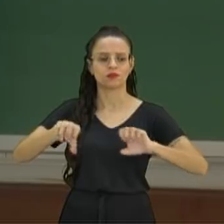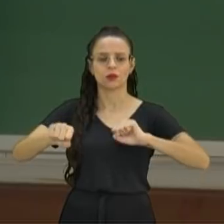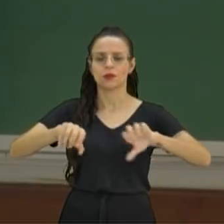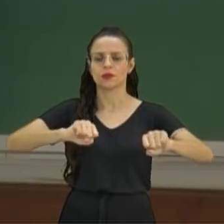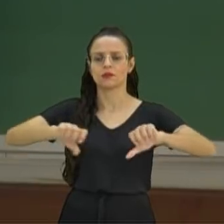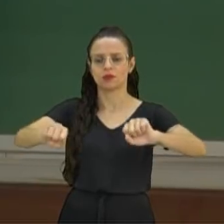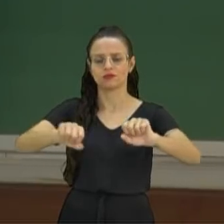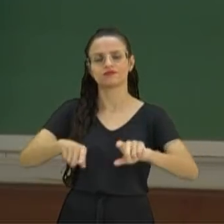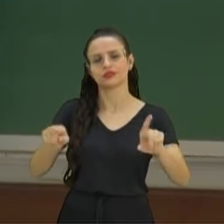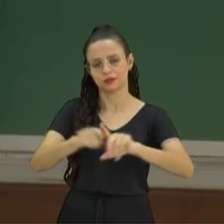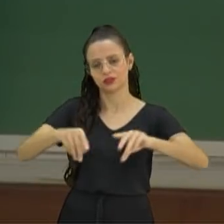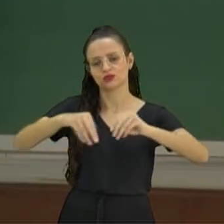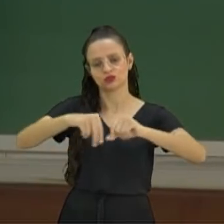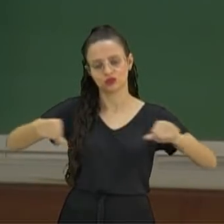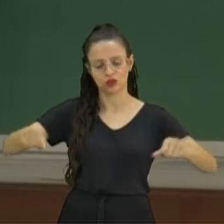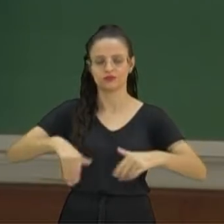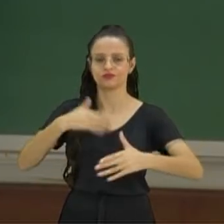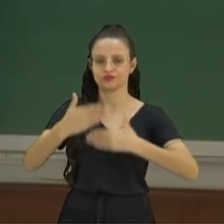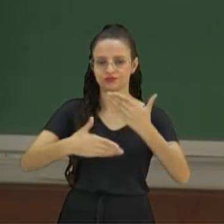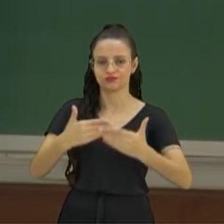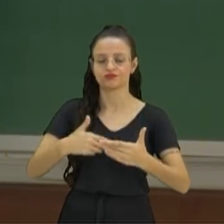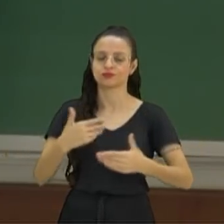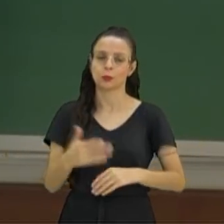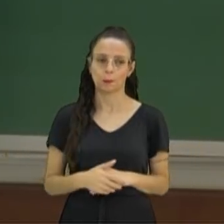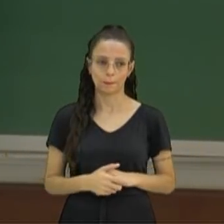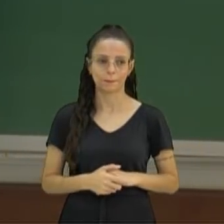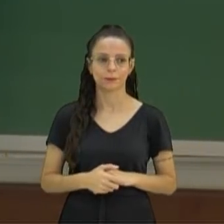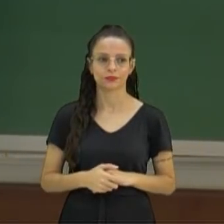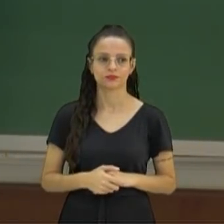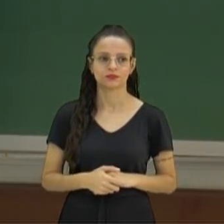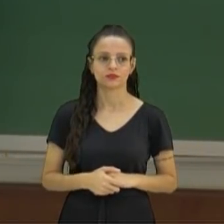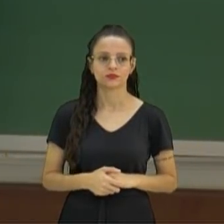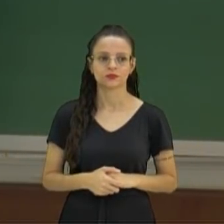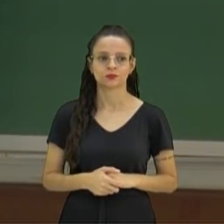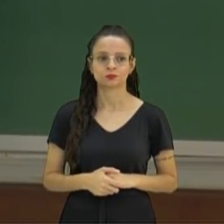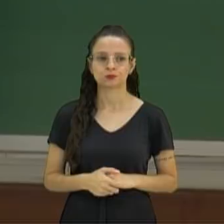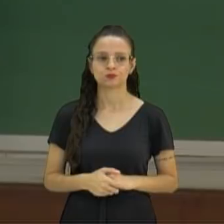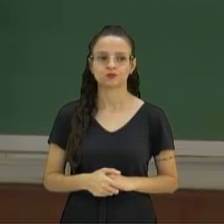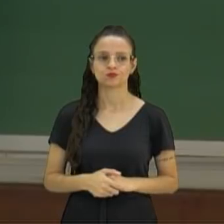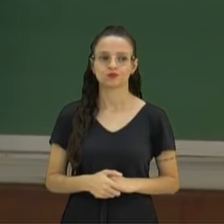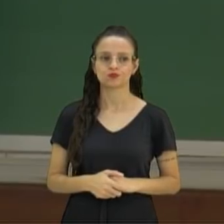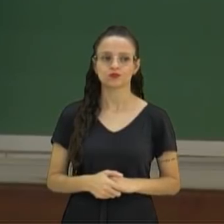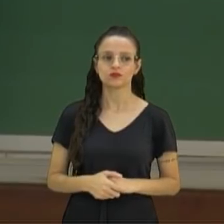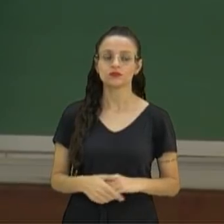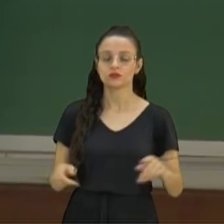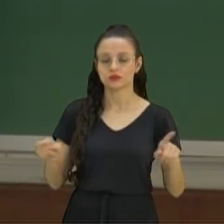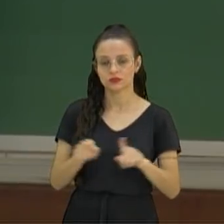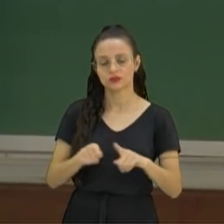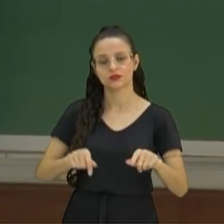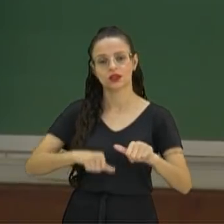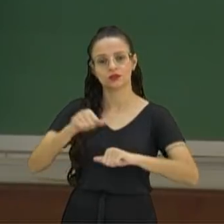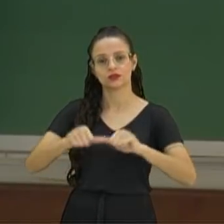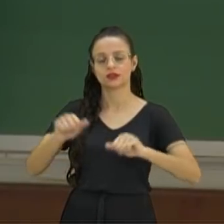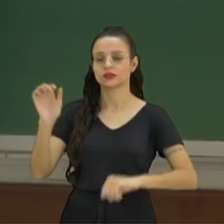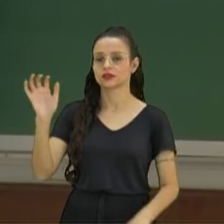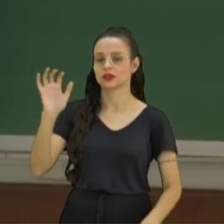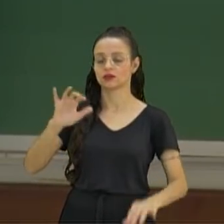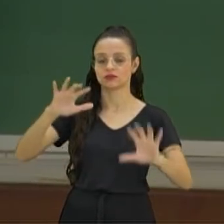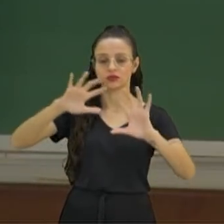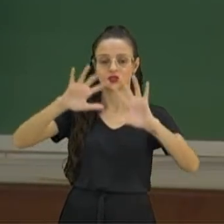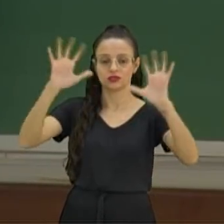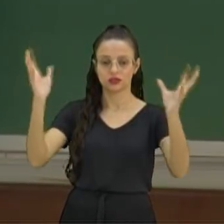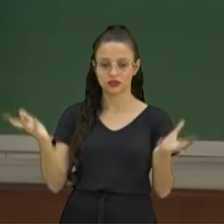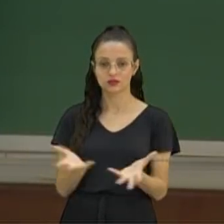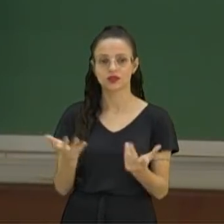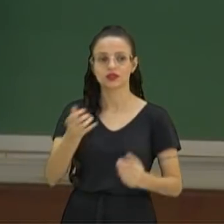recursos, inclusive do solo, para desenvolver suas atividades, né? Aqui nós vamos ter as alterações atmosféricas, que é um exemplo aqui